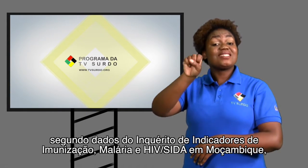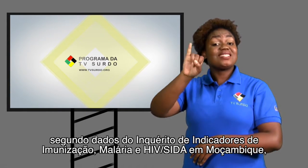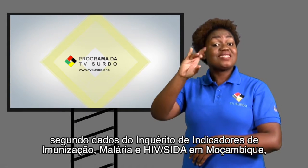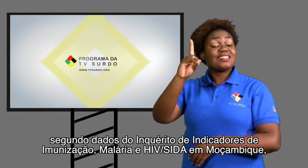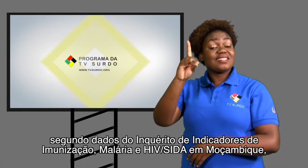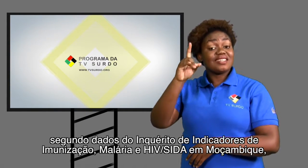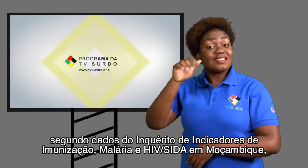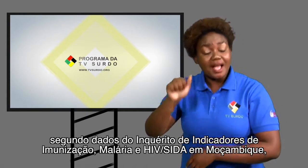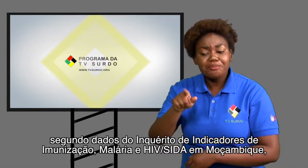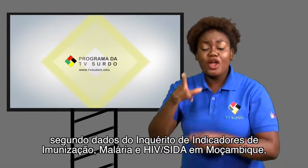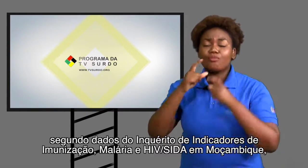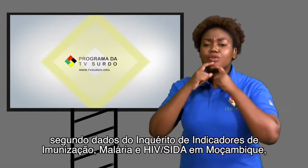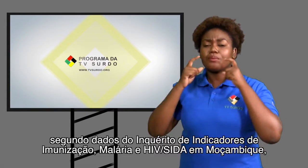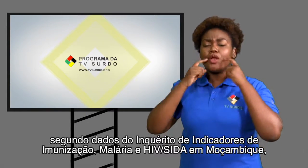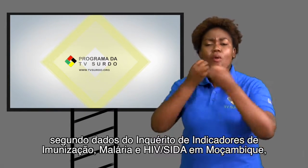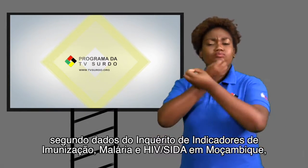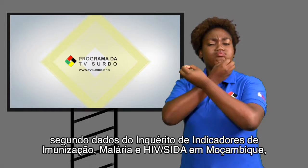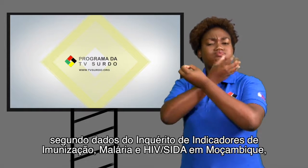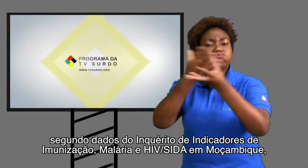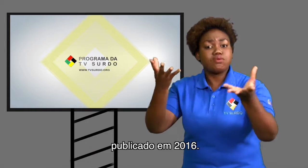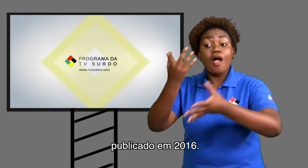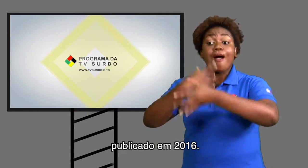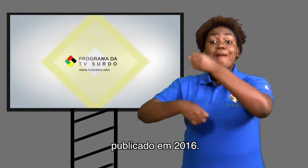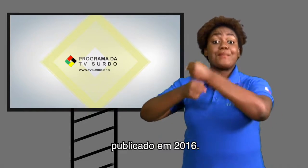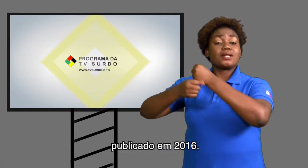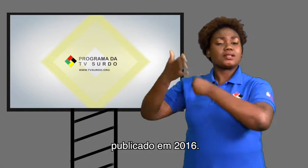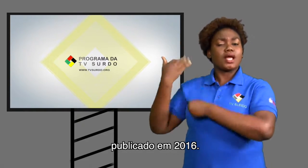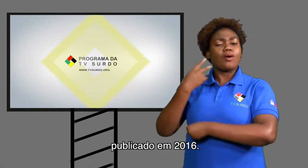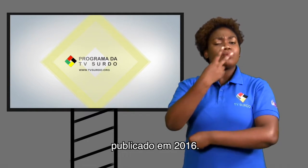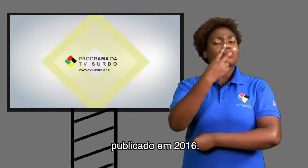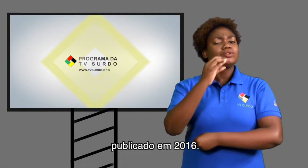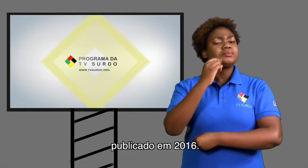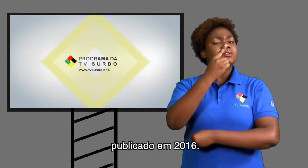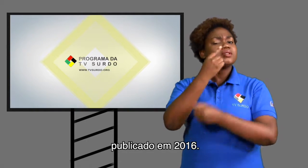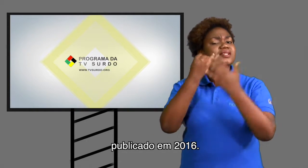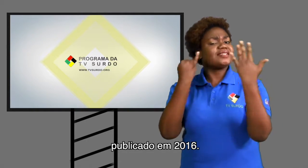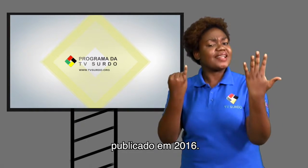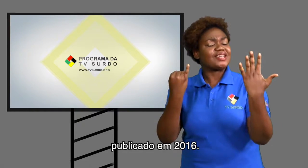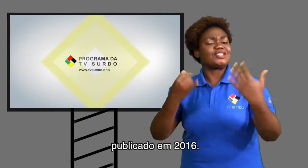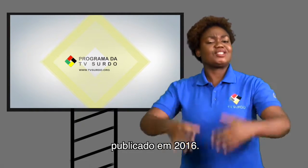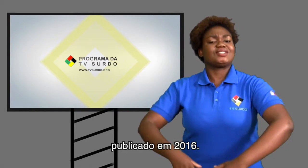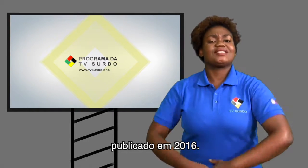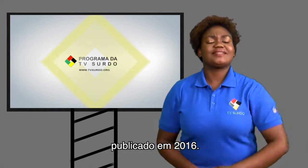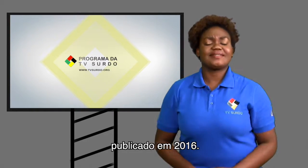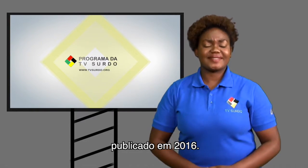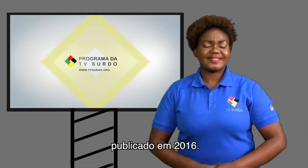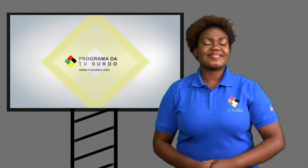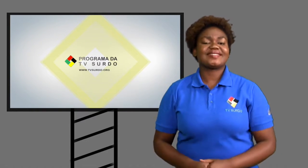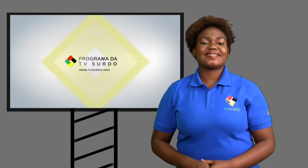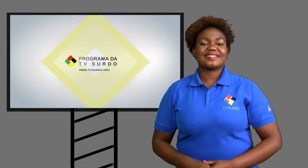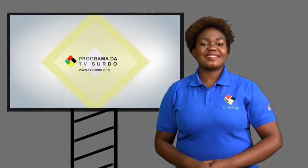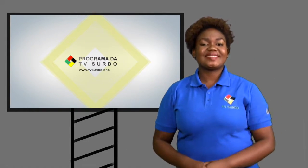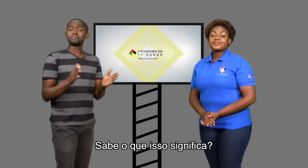Malária e HIV-Sida em Moçambique, publicado em 2016.